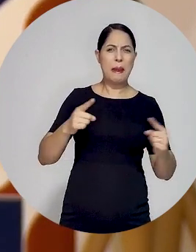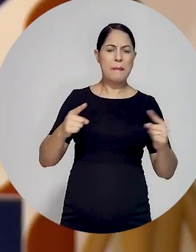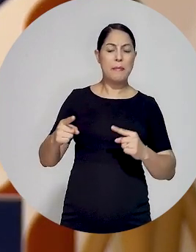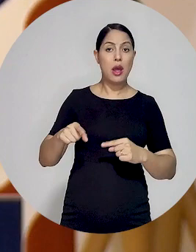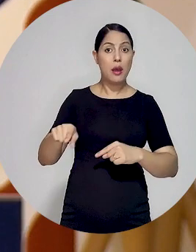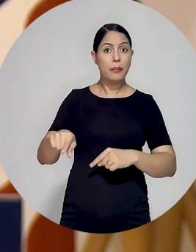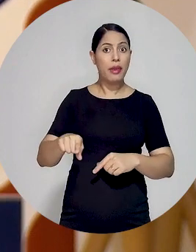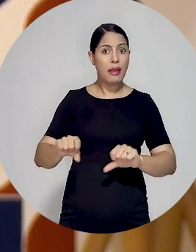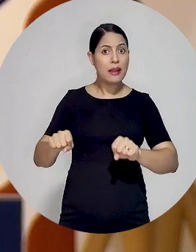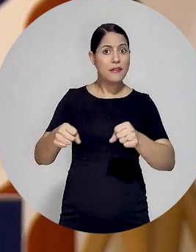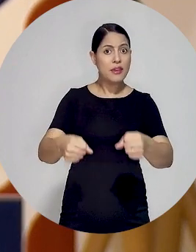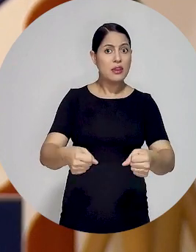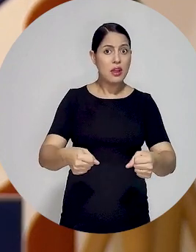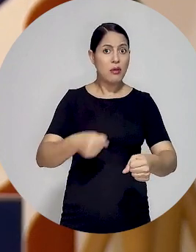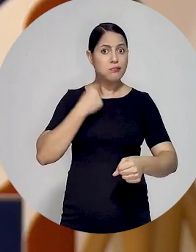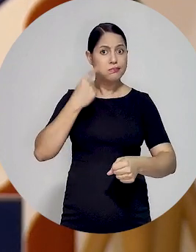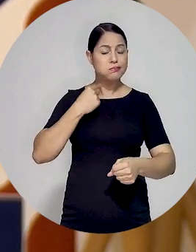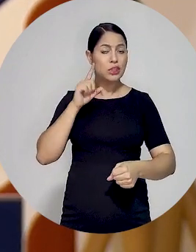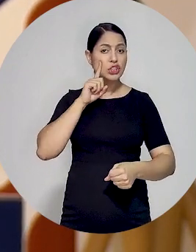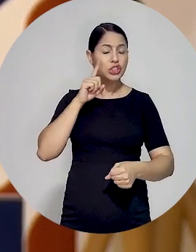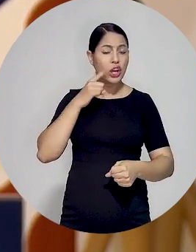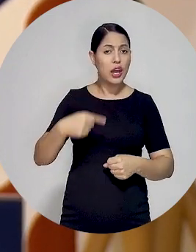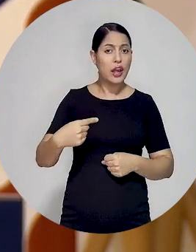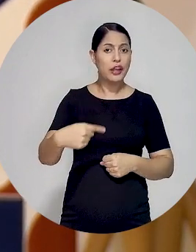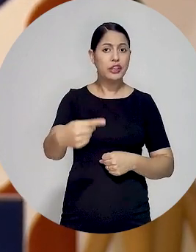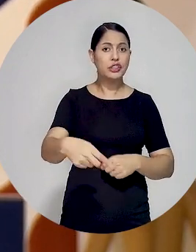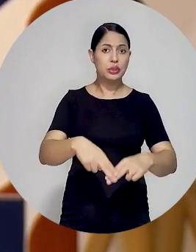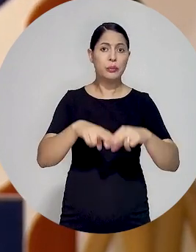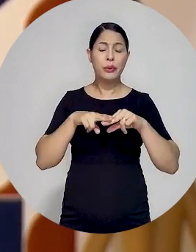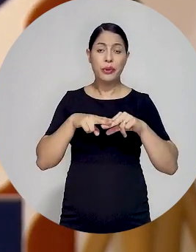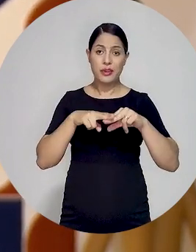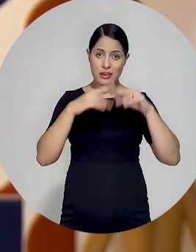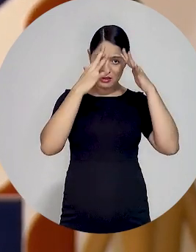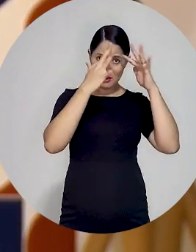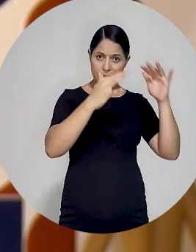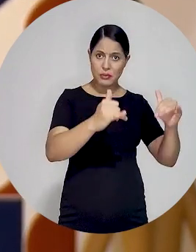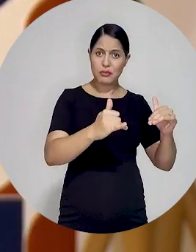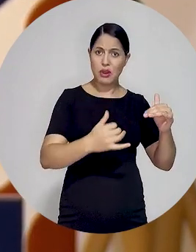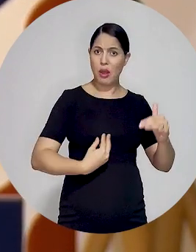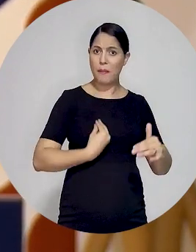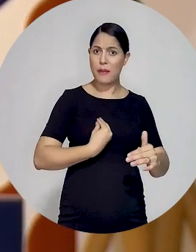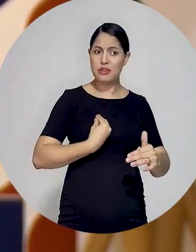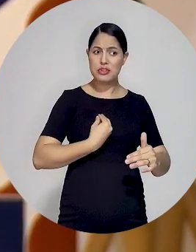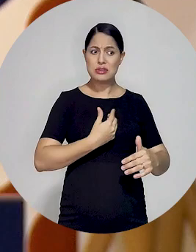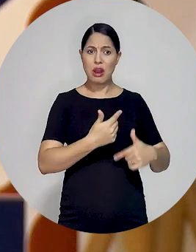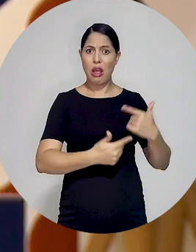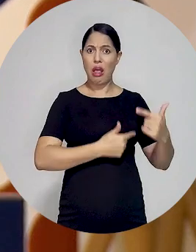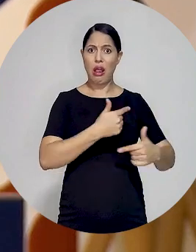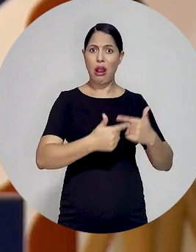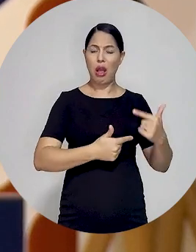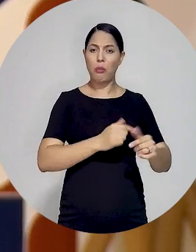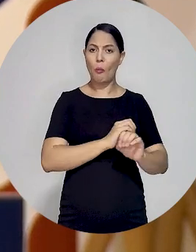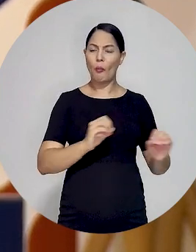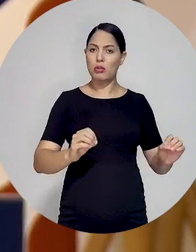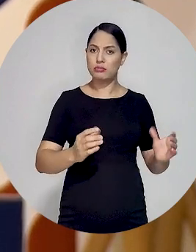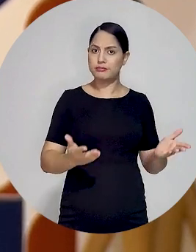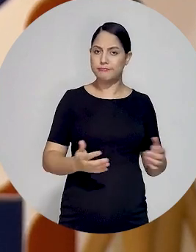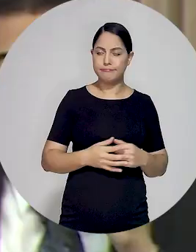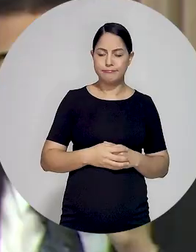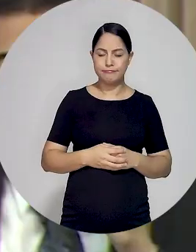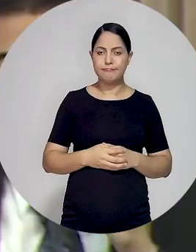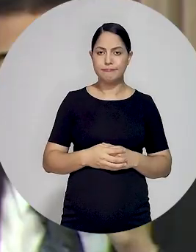de advogados que enfrentam dificuldades no trabalho do dia a dia para encontrar os magistrados em suas